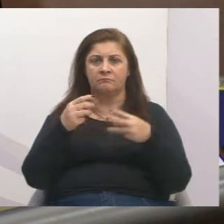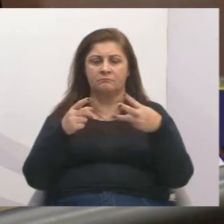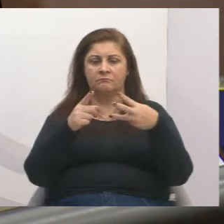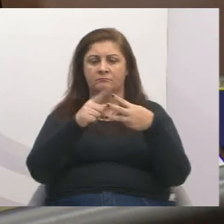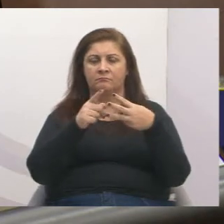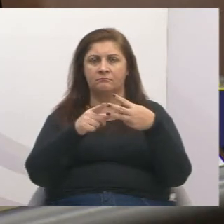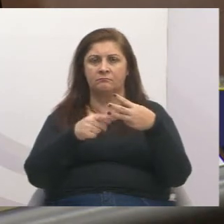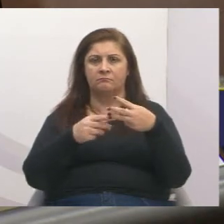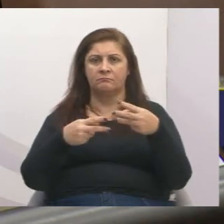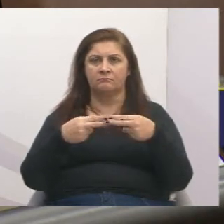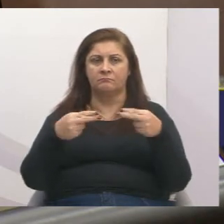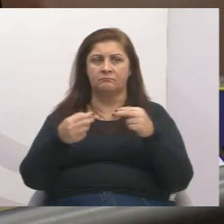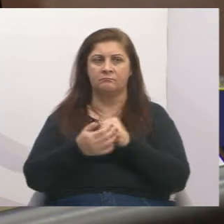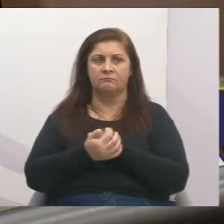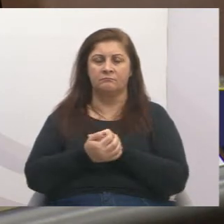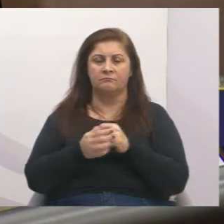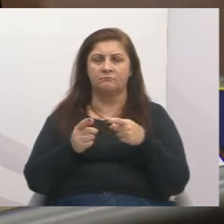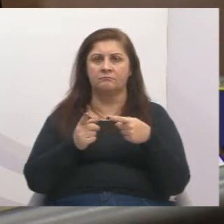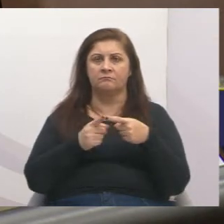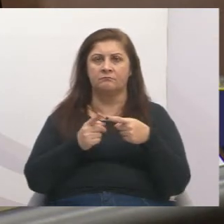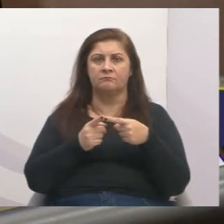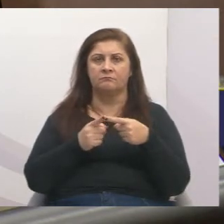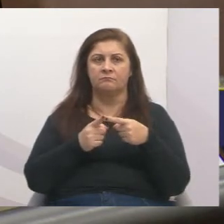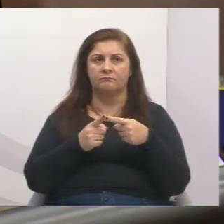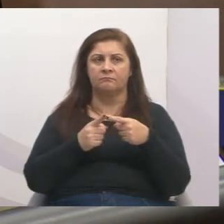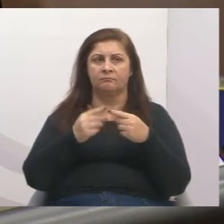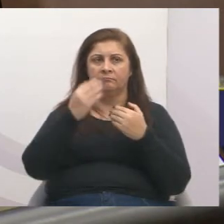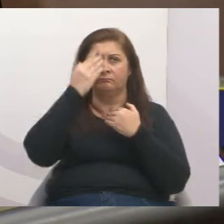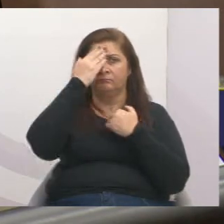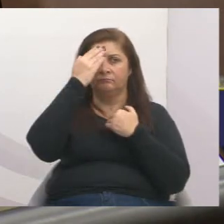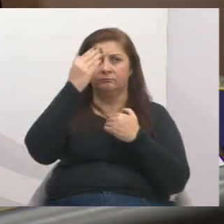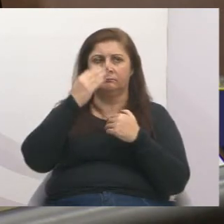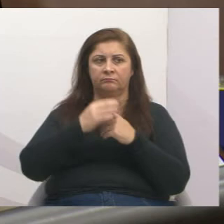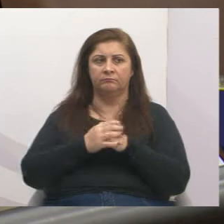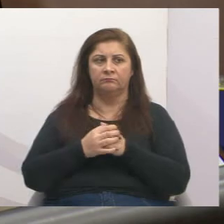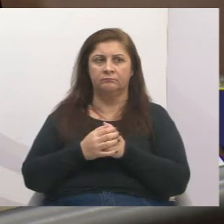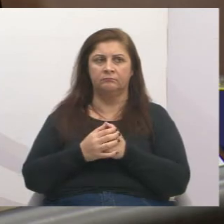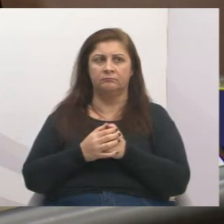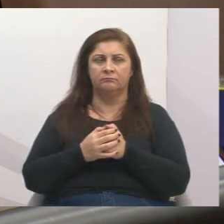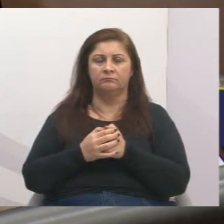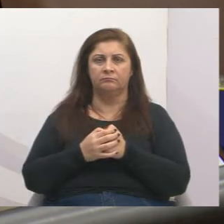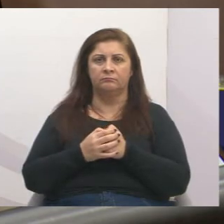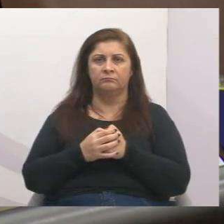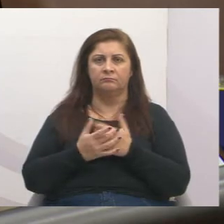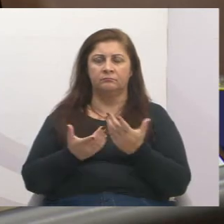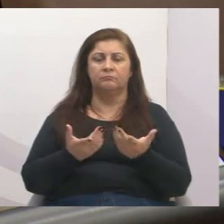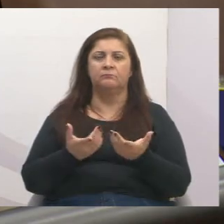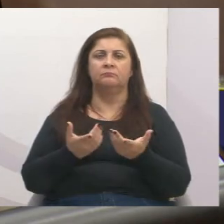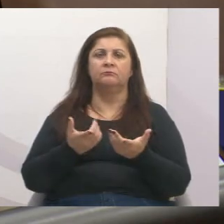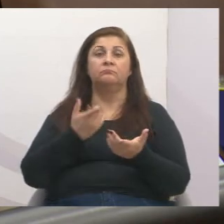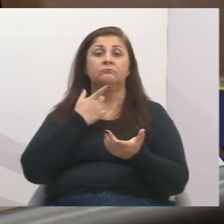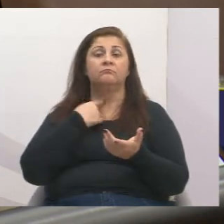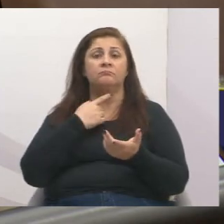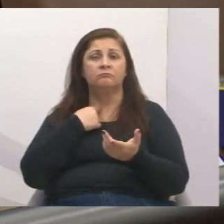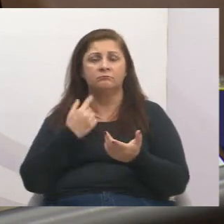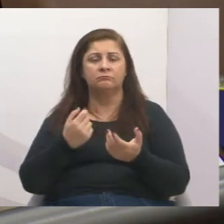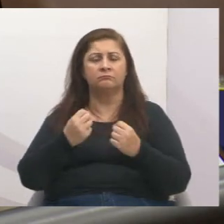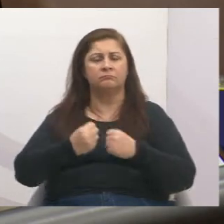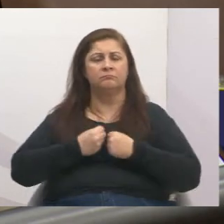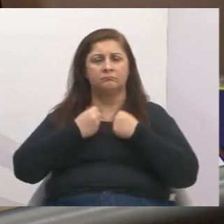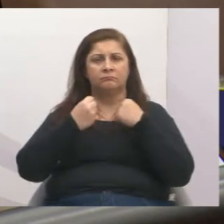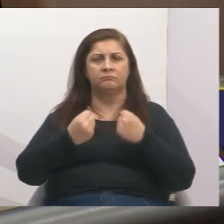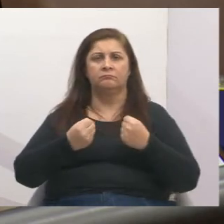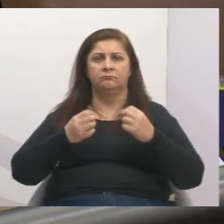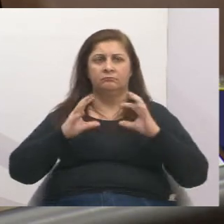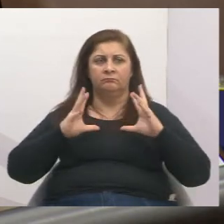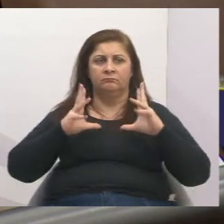falar. Primeiramente, eu quero agradecer muitíssimo a boa vontade, a disposição de todos